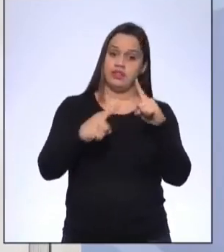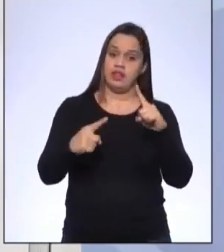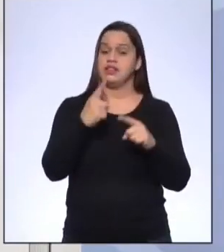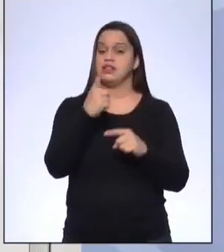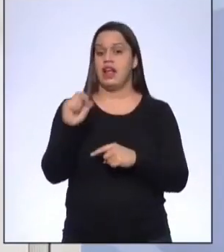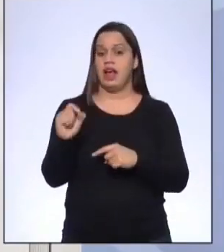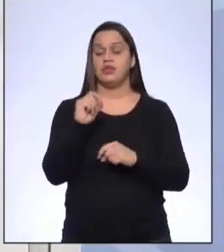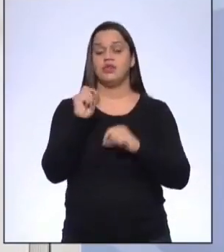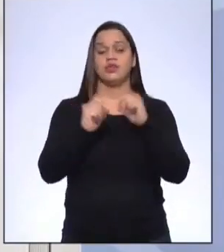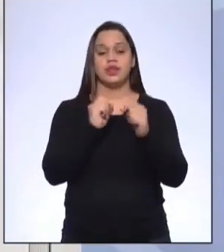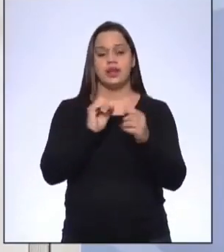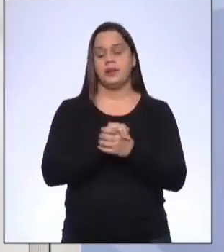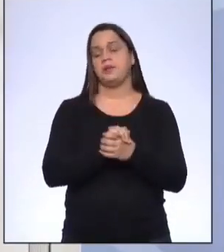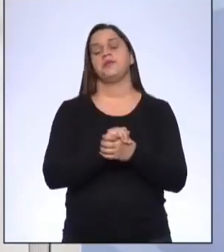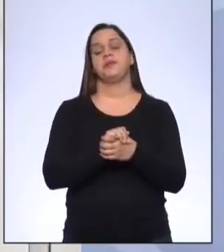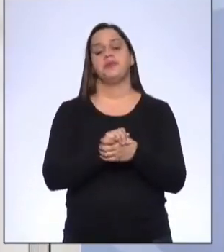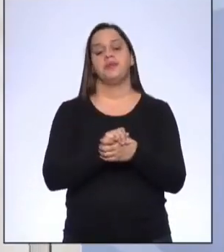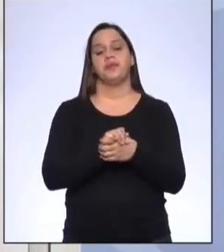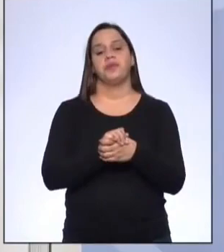o pessoal